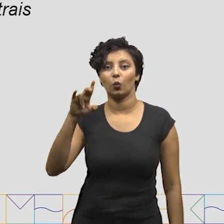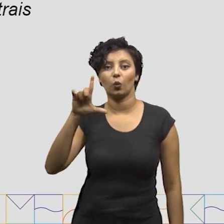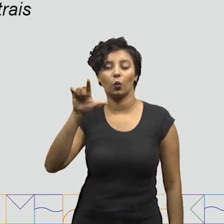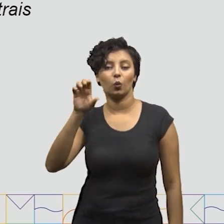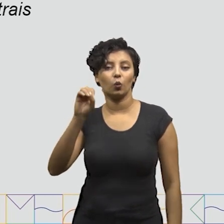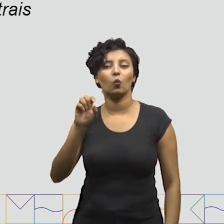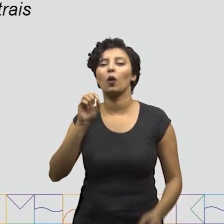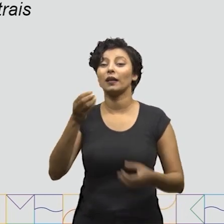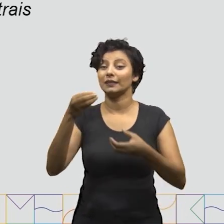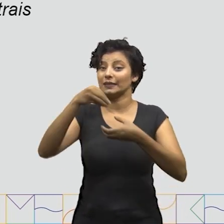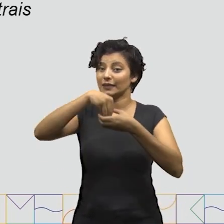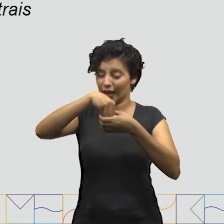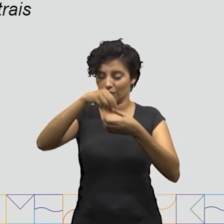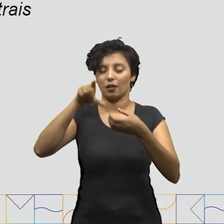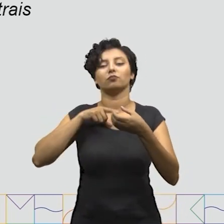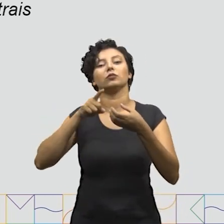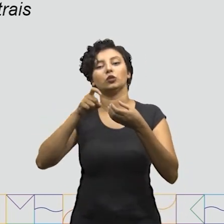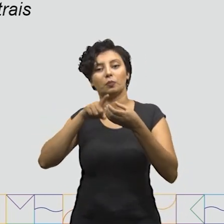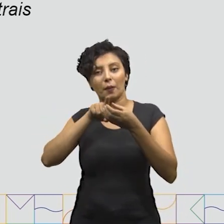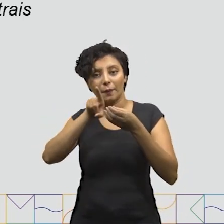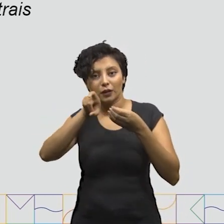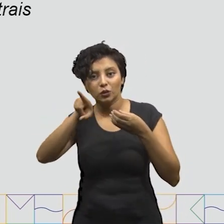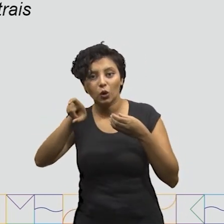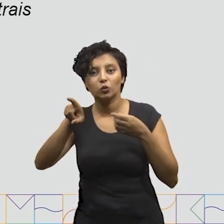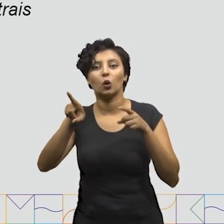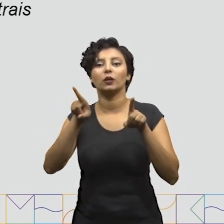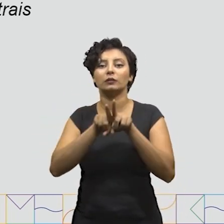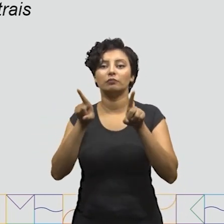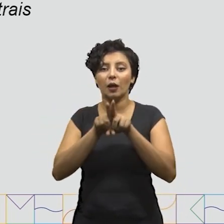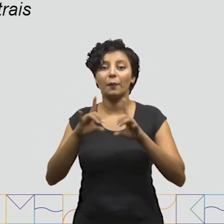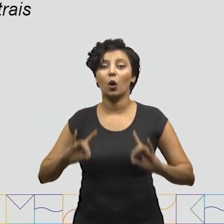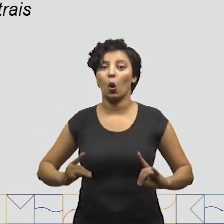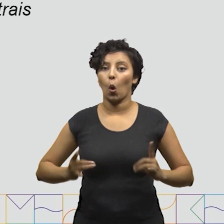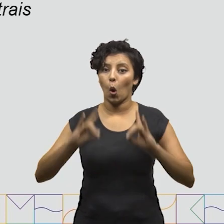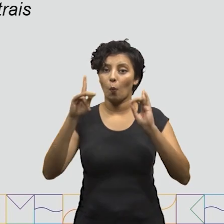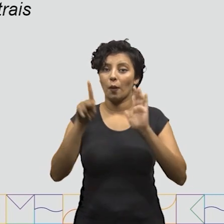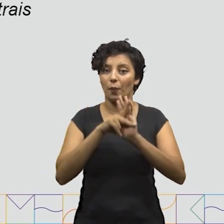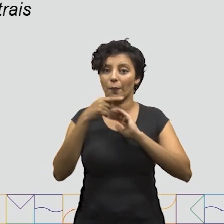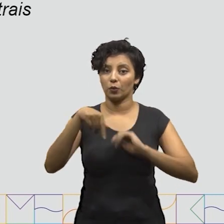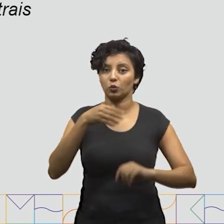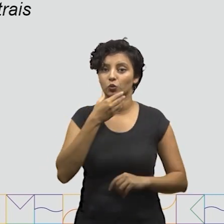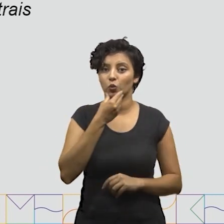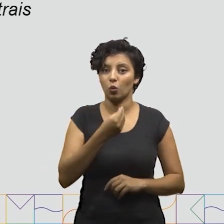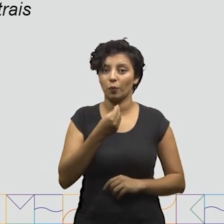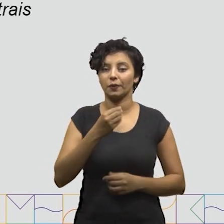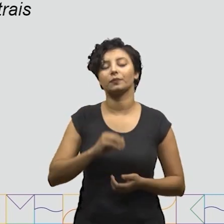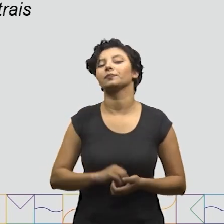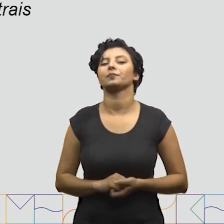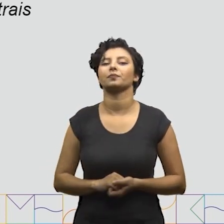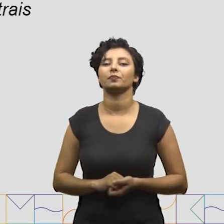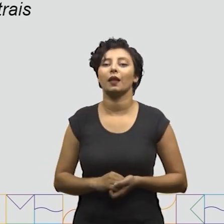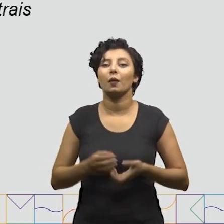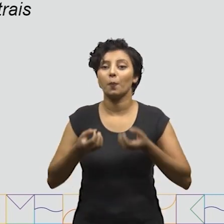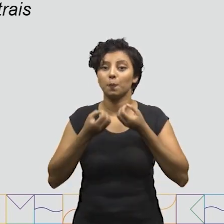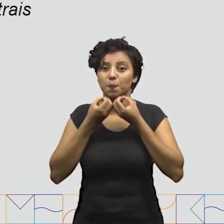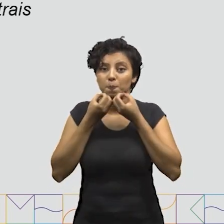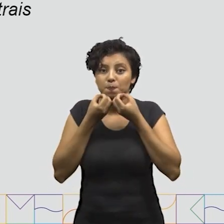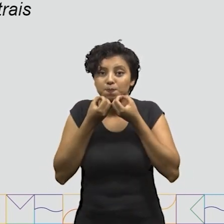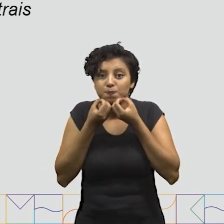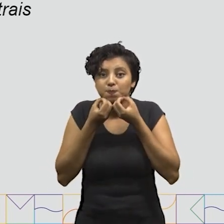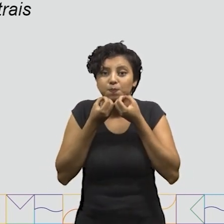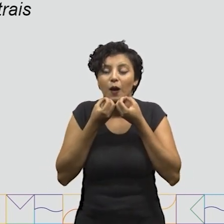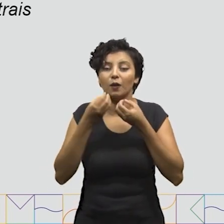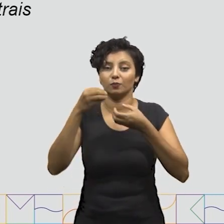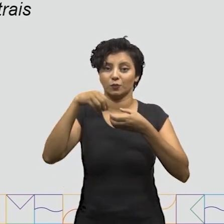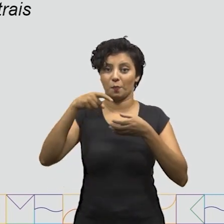testículos são produzidos os espermatozoides e o hormônio masculino, a testosterona. Dos